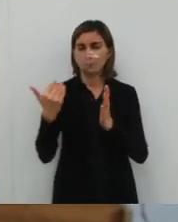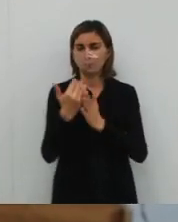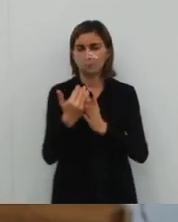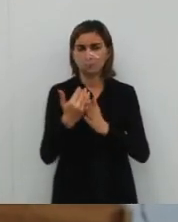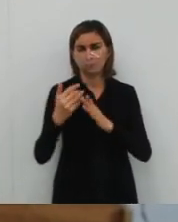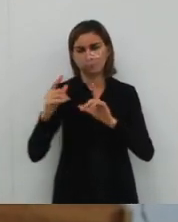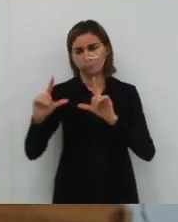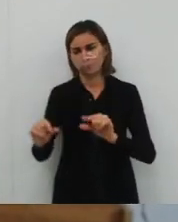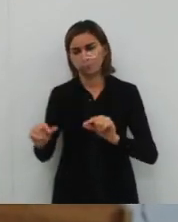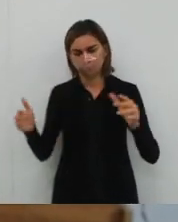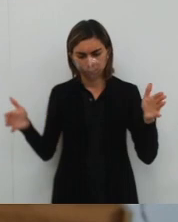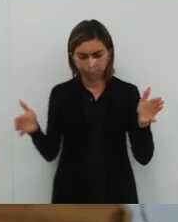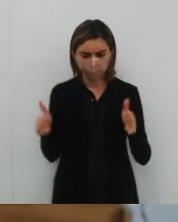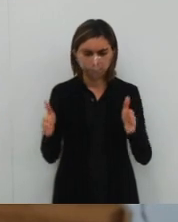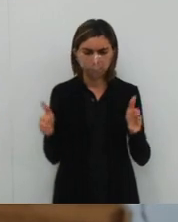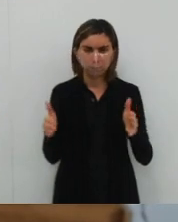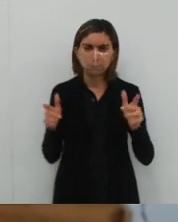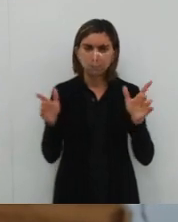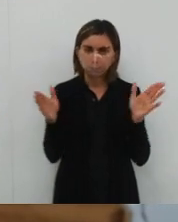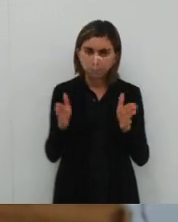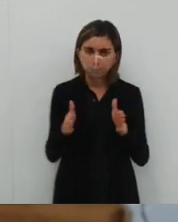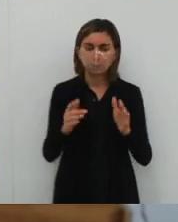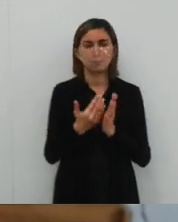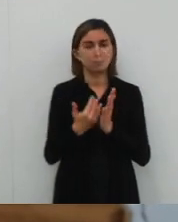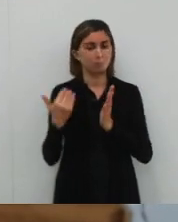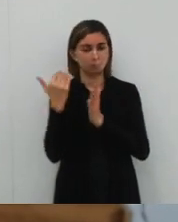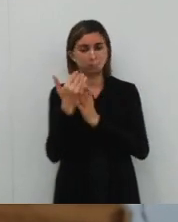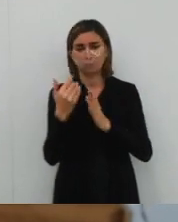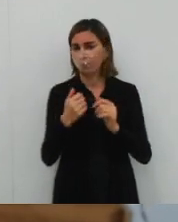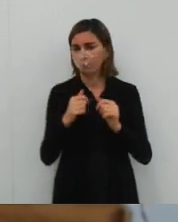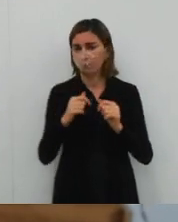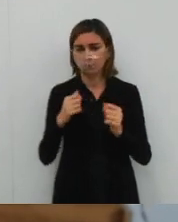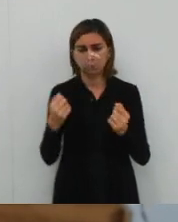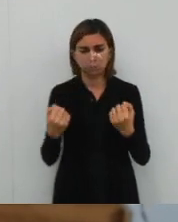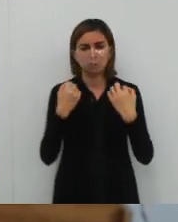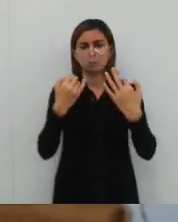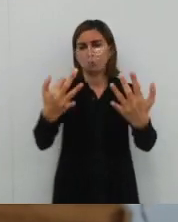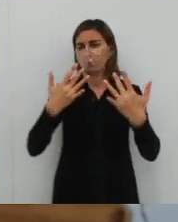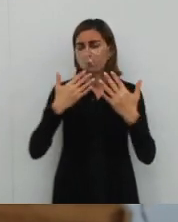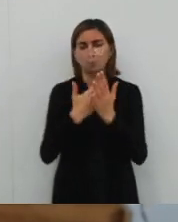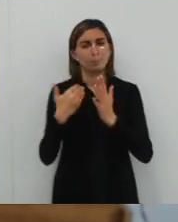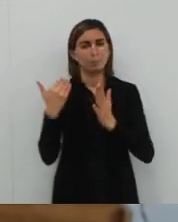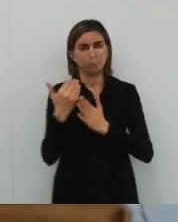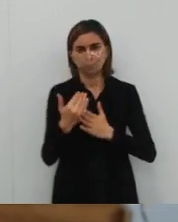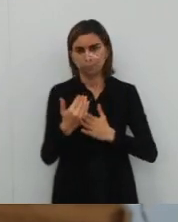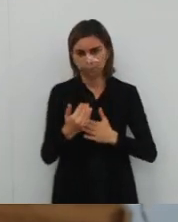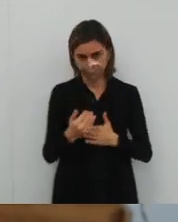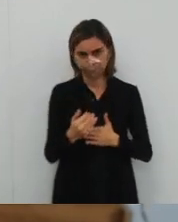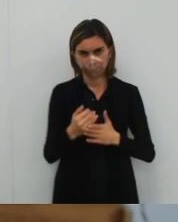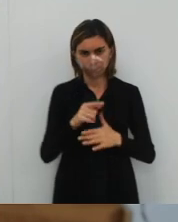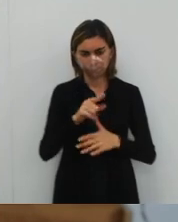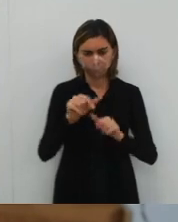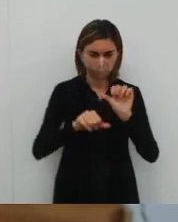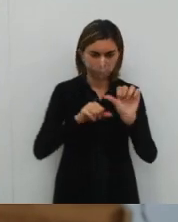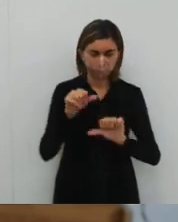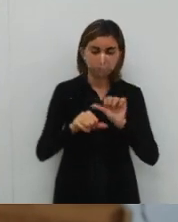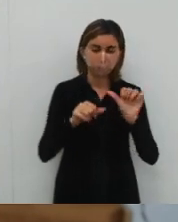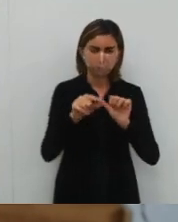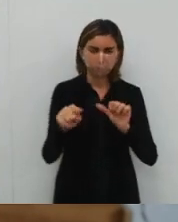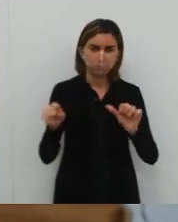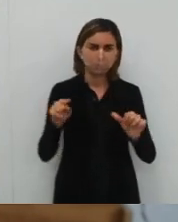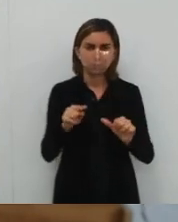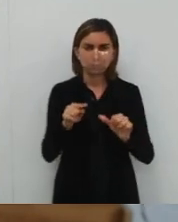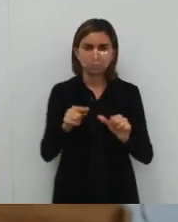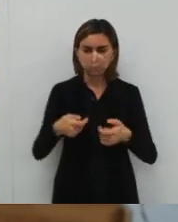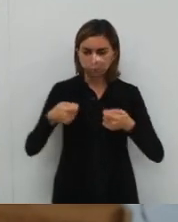e menos espaço. Os artigos geneticamente modificados, eles vão